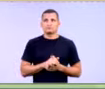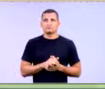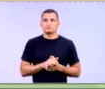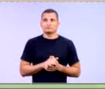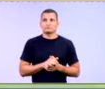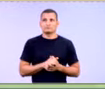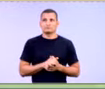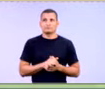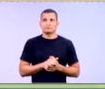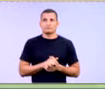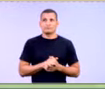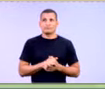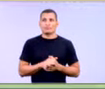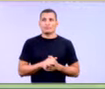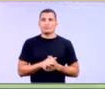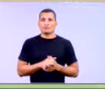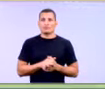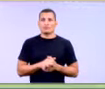Ele pode